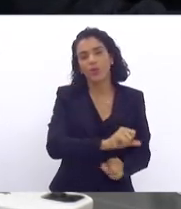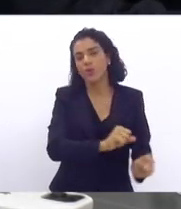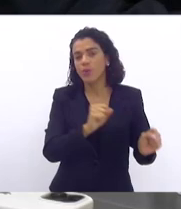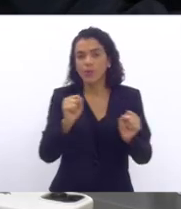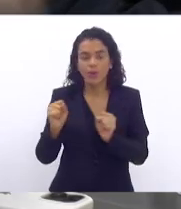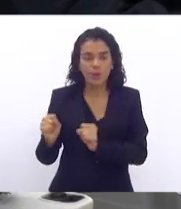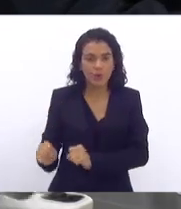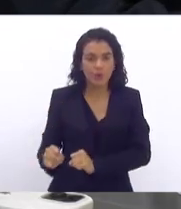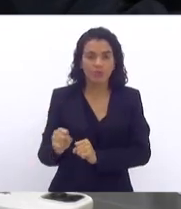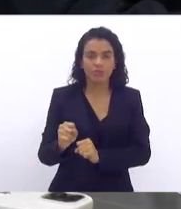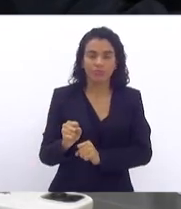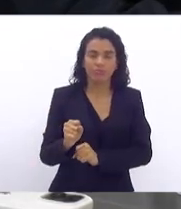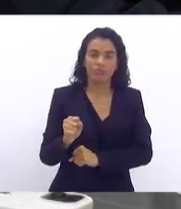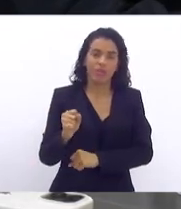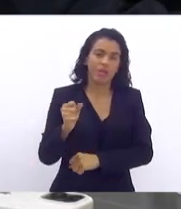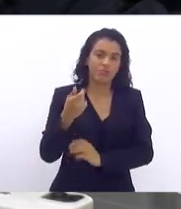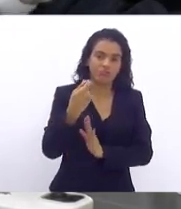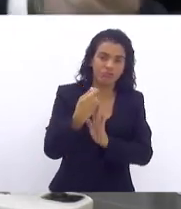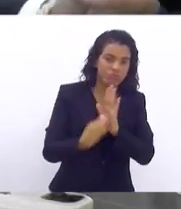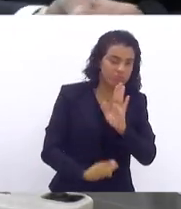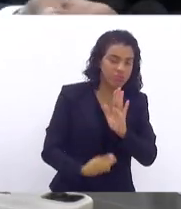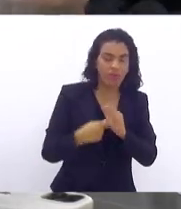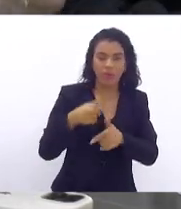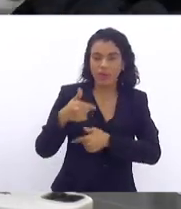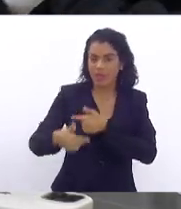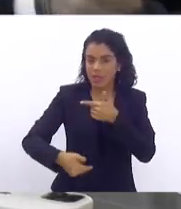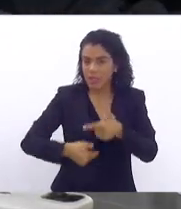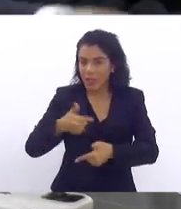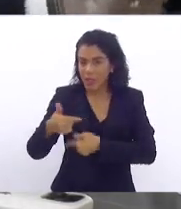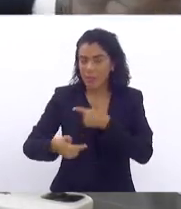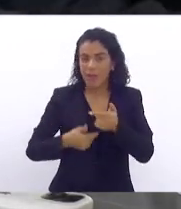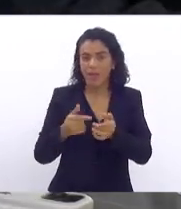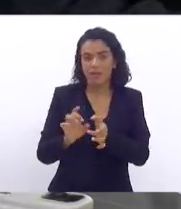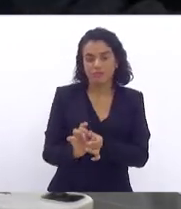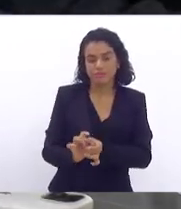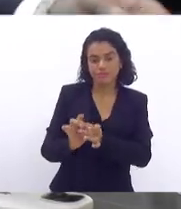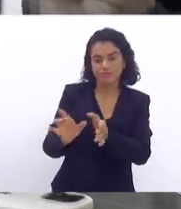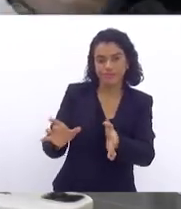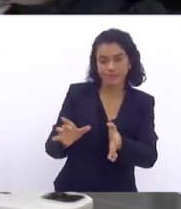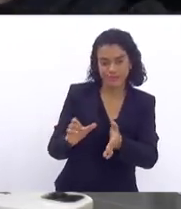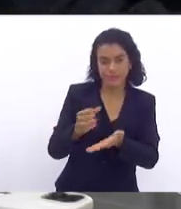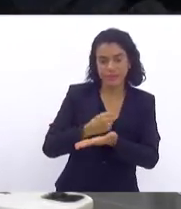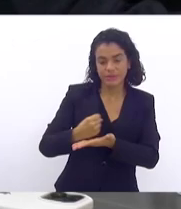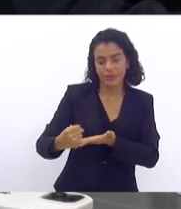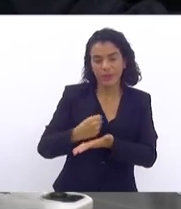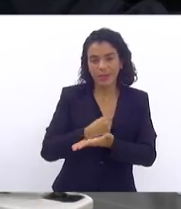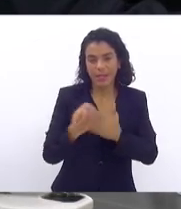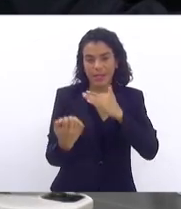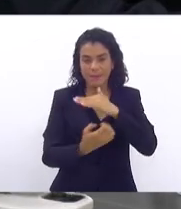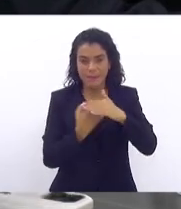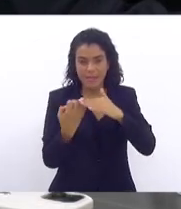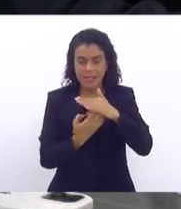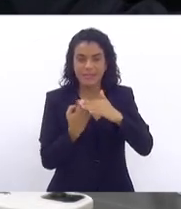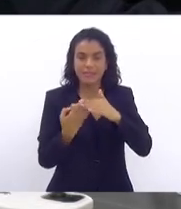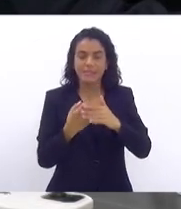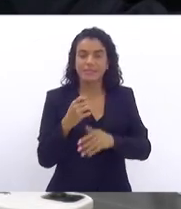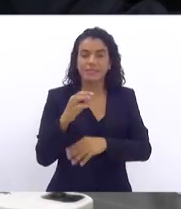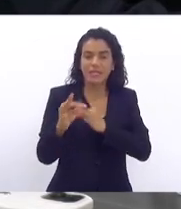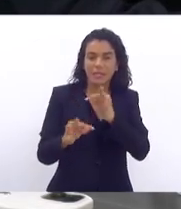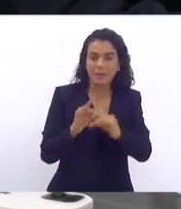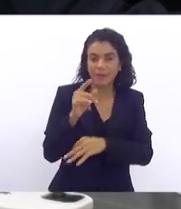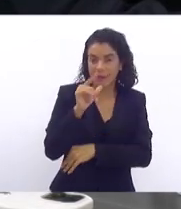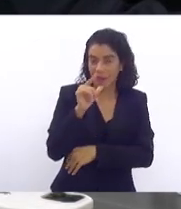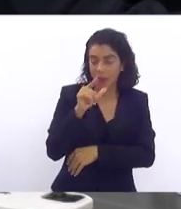fazer a titularidade, de fazer o serviço, a concessão do serviço de saneamento é o